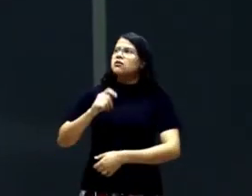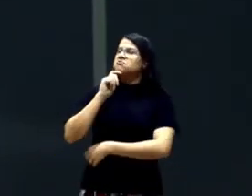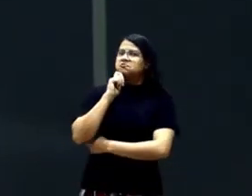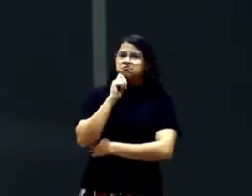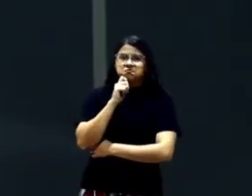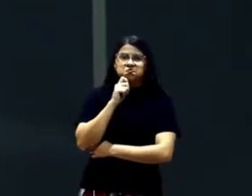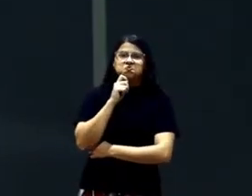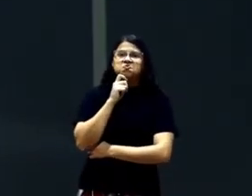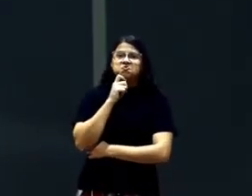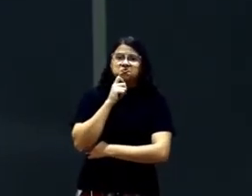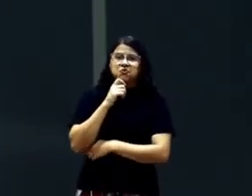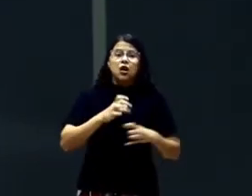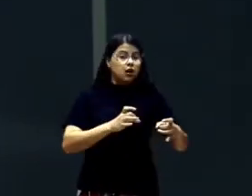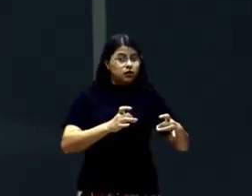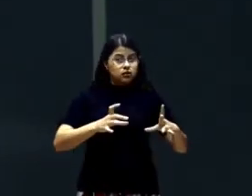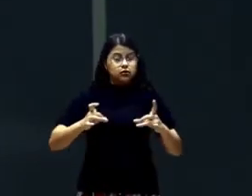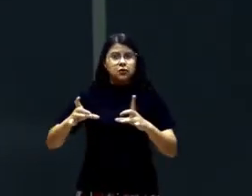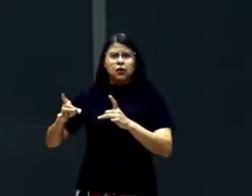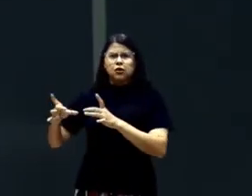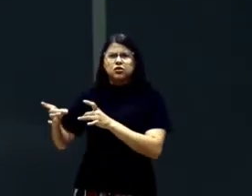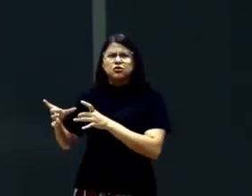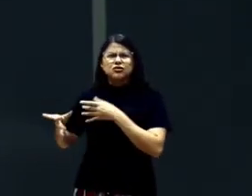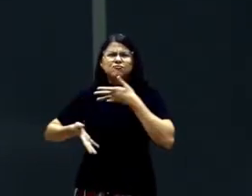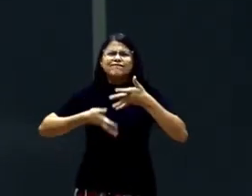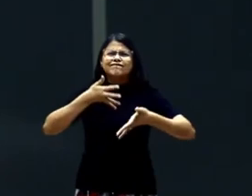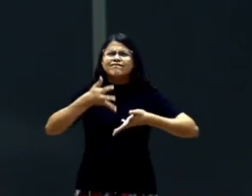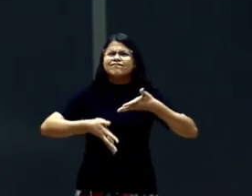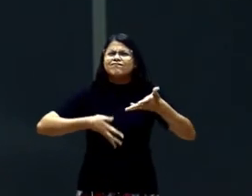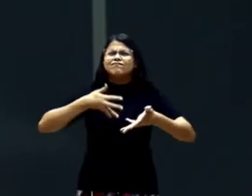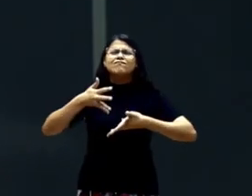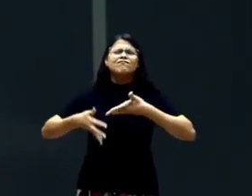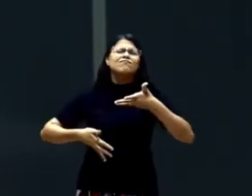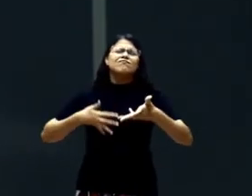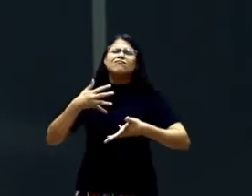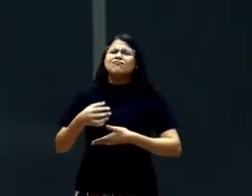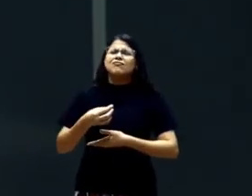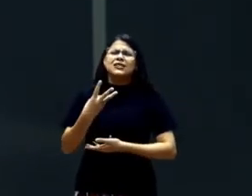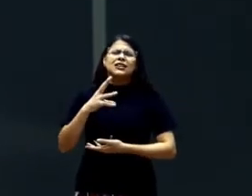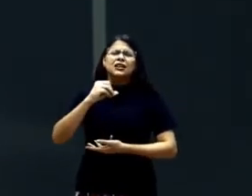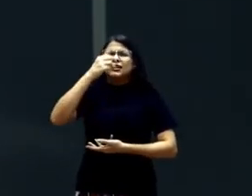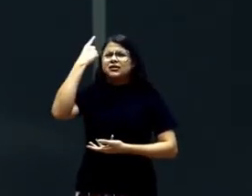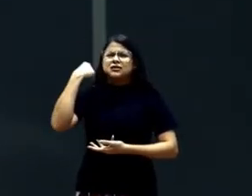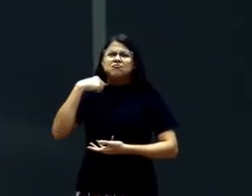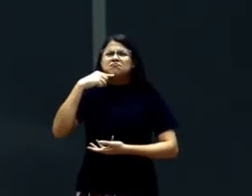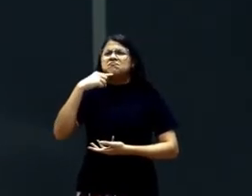é motivo de todo dia você usar de mais de 30 minutos só para agradecer.